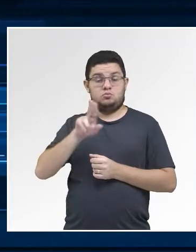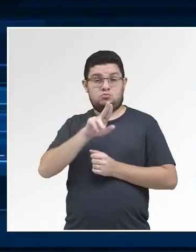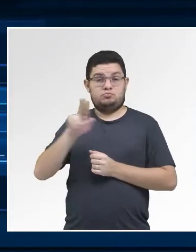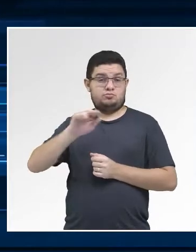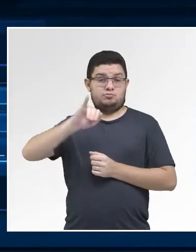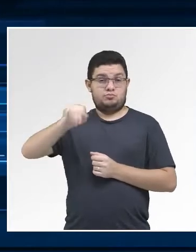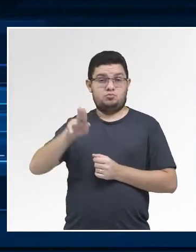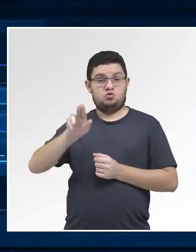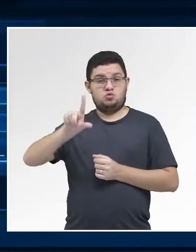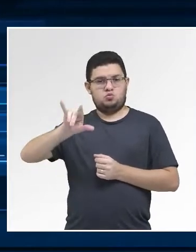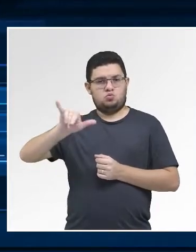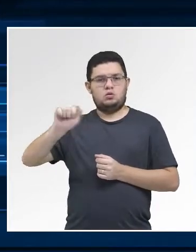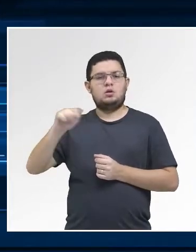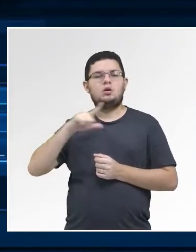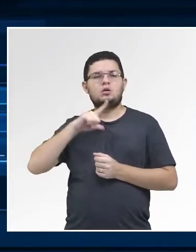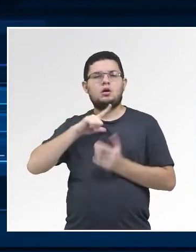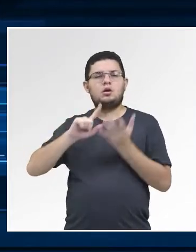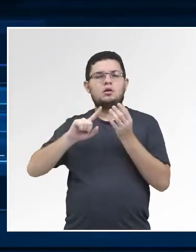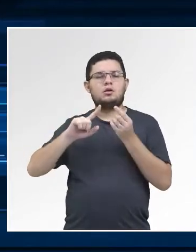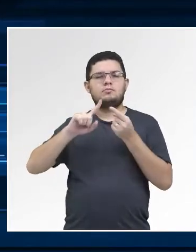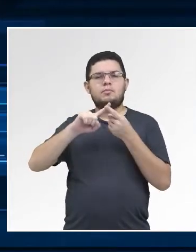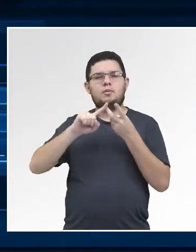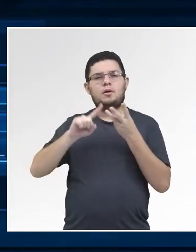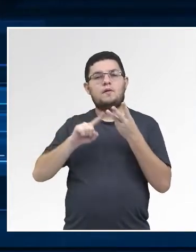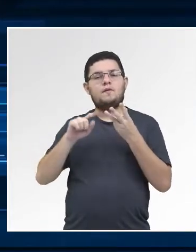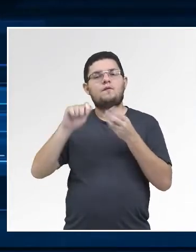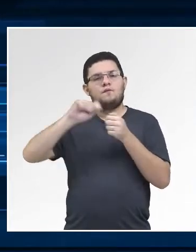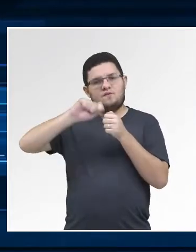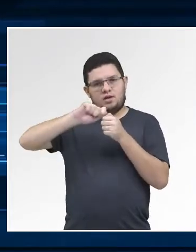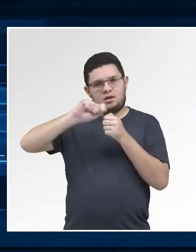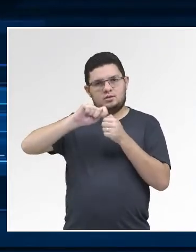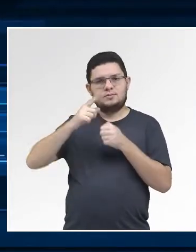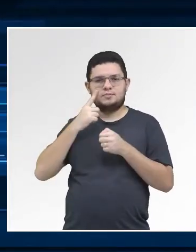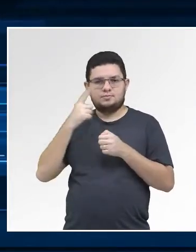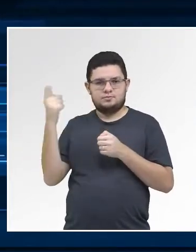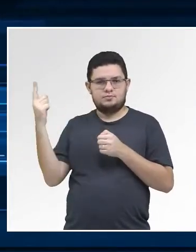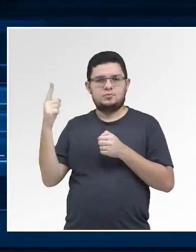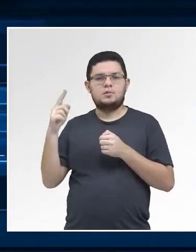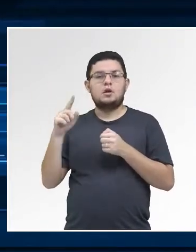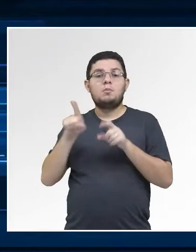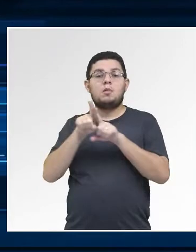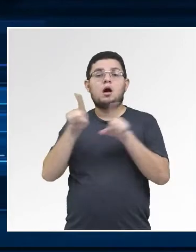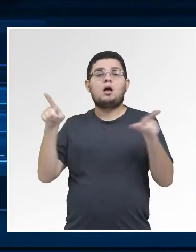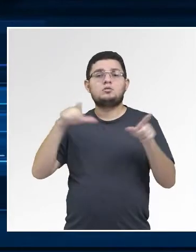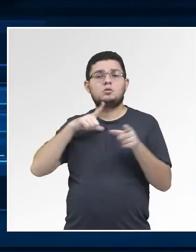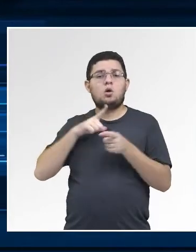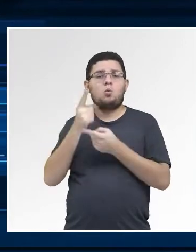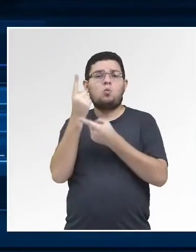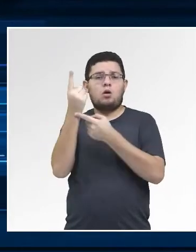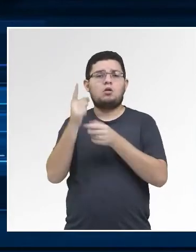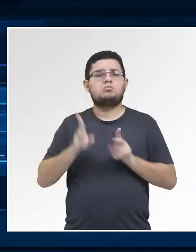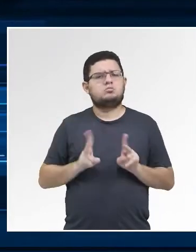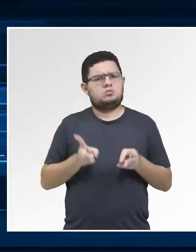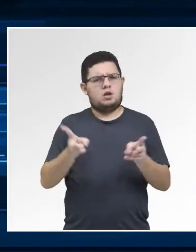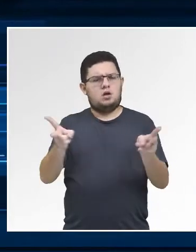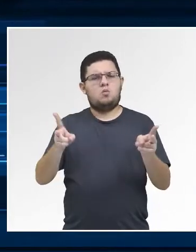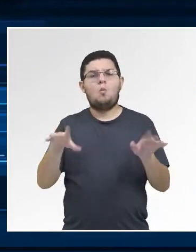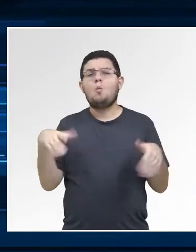3 coisas que fez, né? Qual delas Júlia continua fazendo? Então, olha só, gente, são